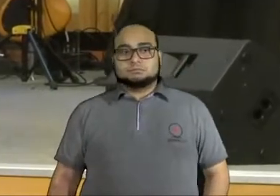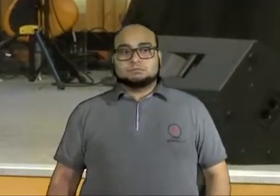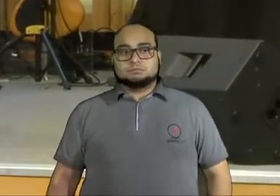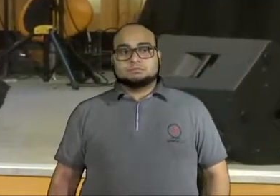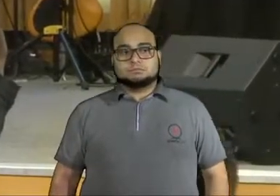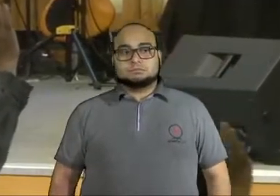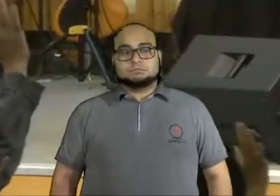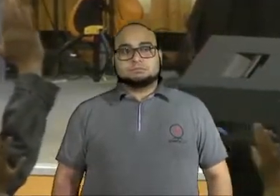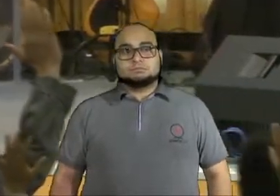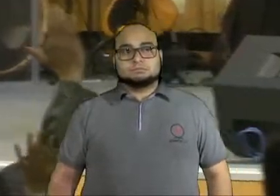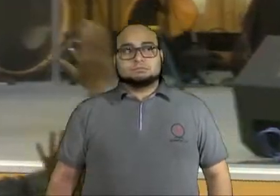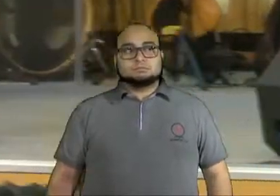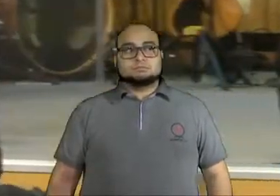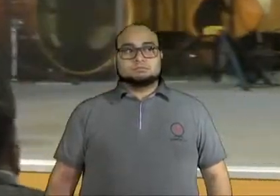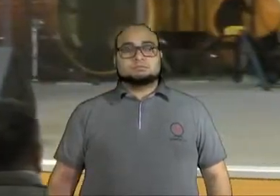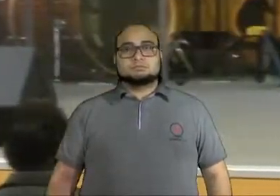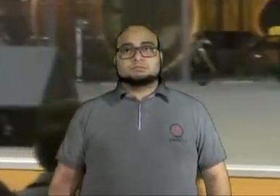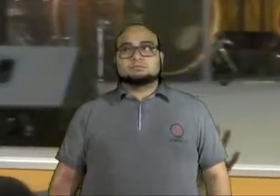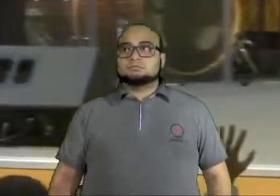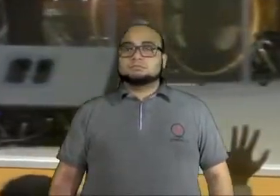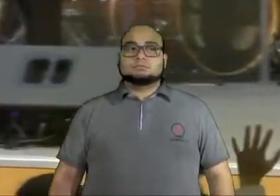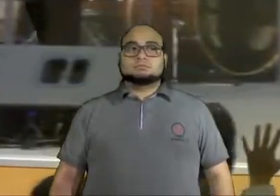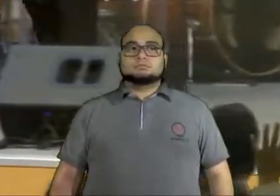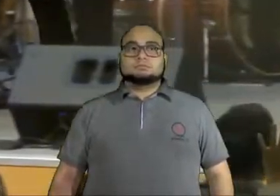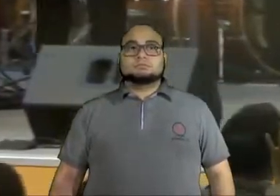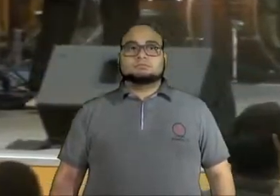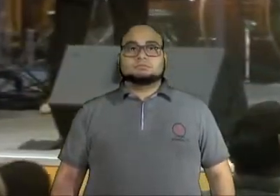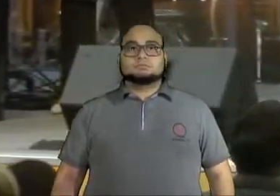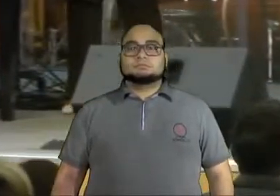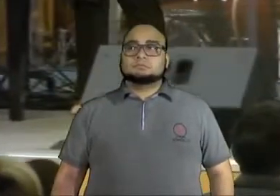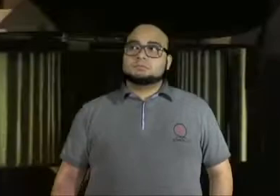Para de andar como se fosse qualquer um.